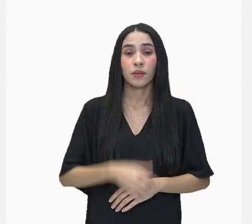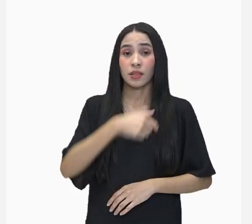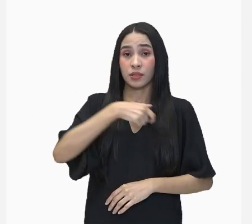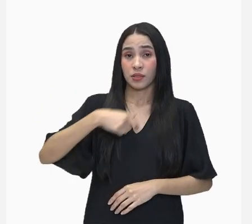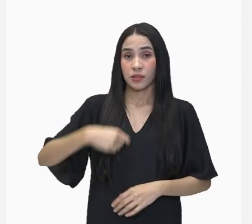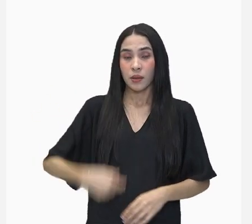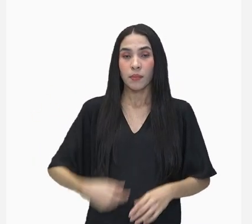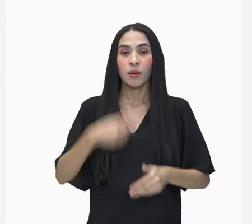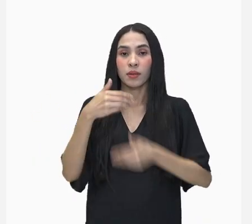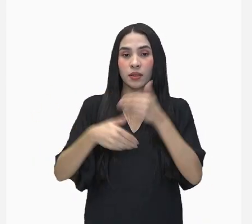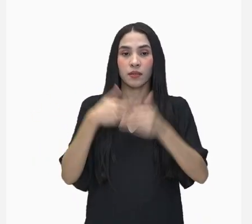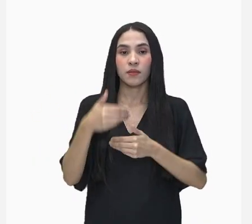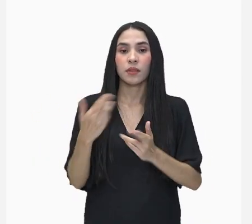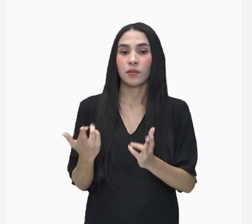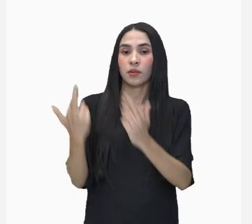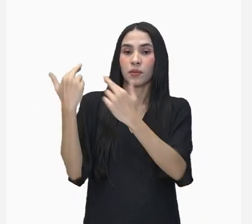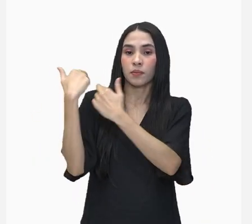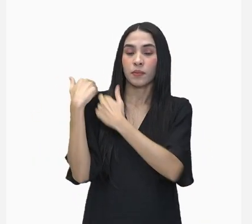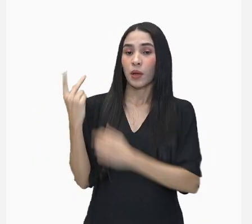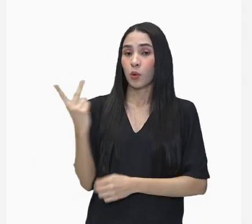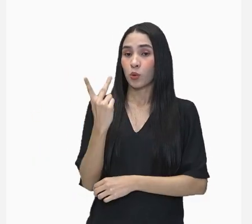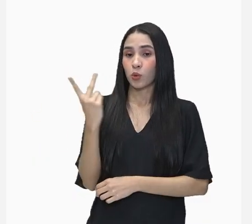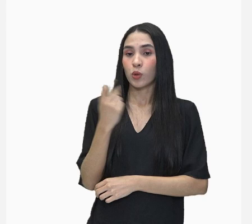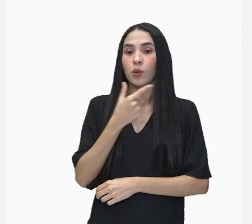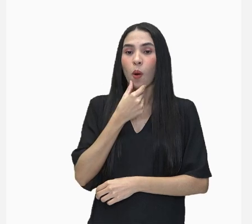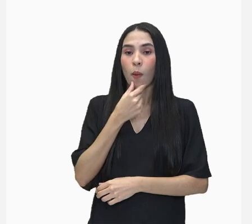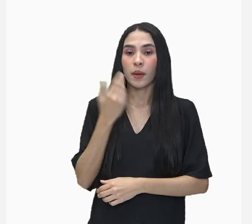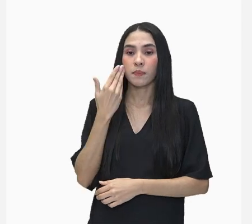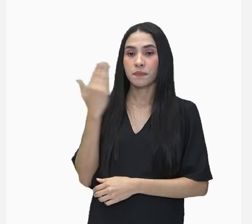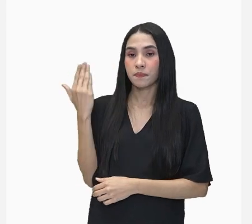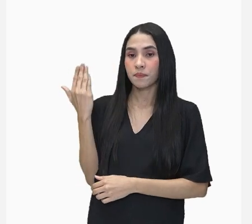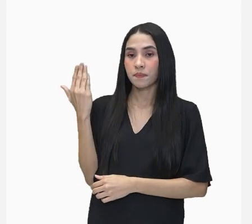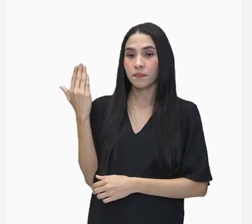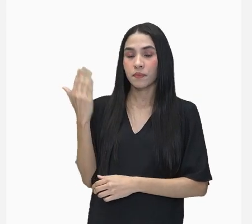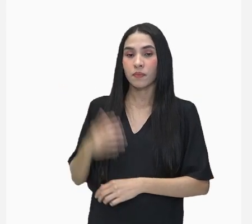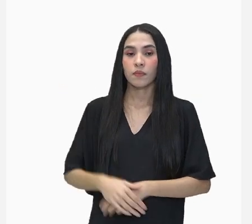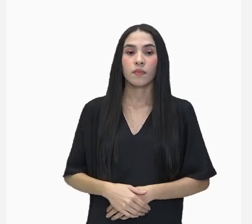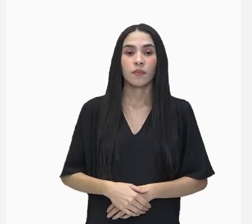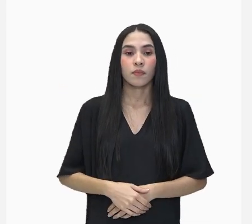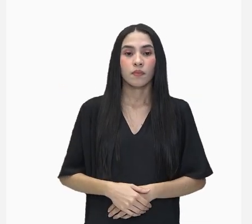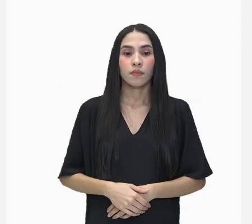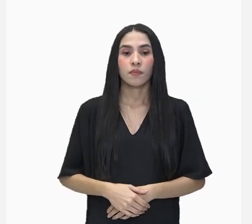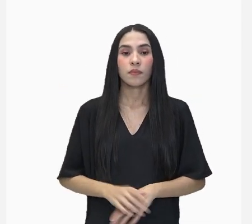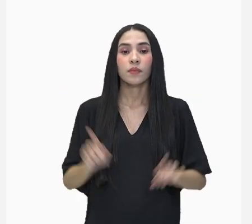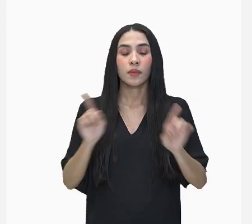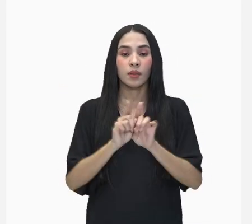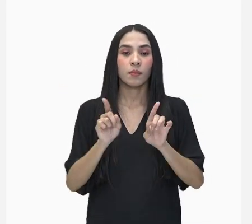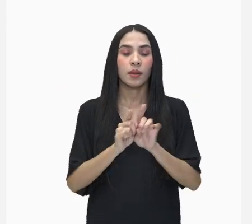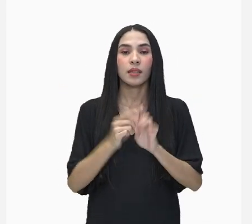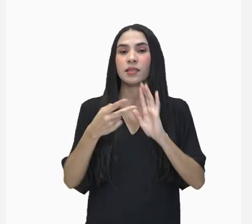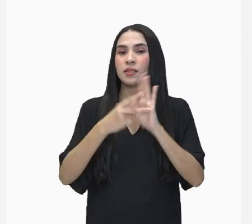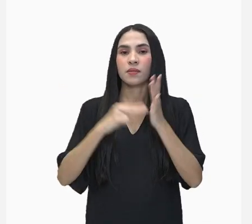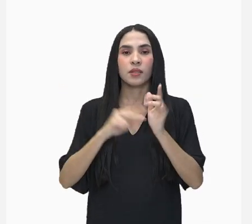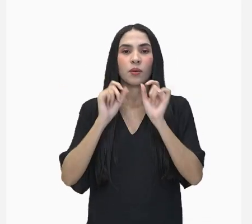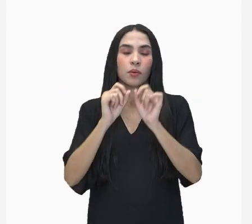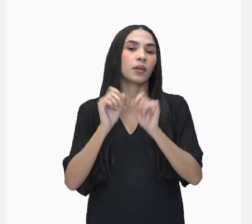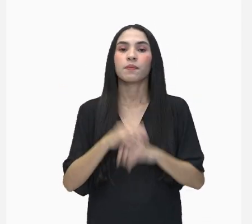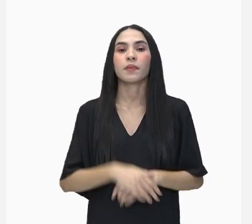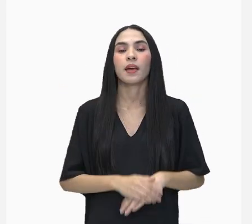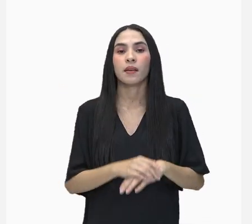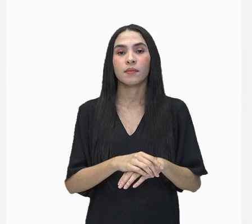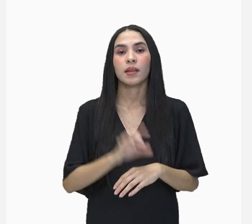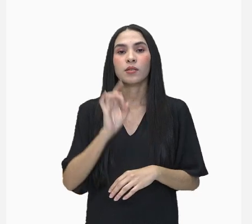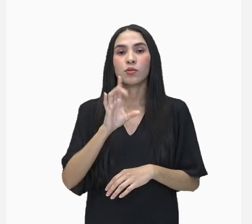Japão, desenvolvido por Taiichi Ohno e Eiji Toyoda, conhecido como just in time, que quer dizer que produzir